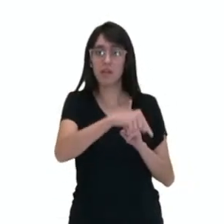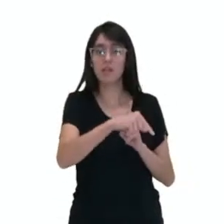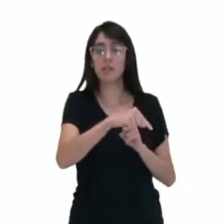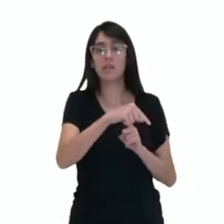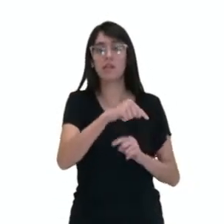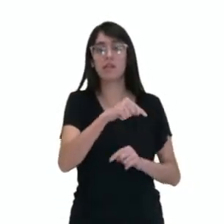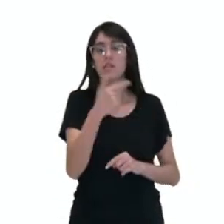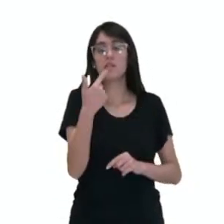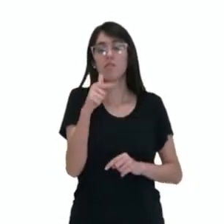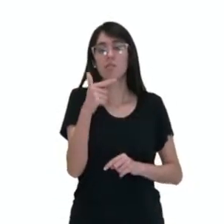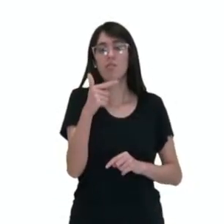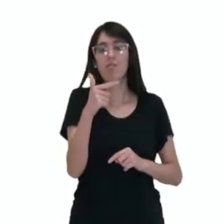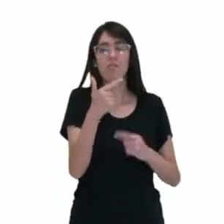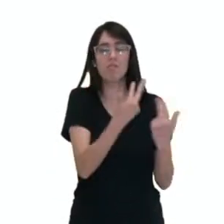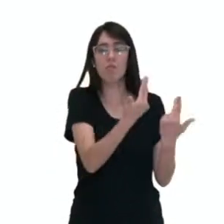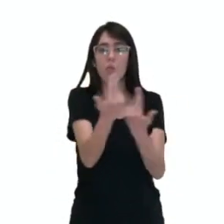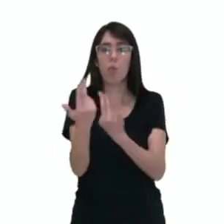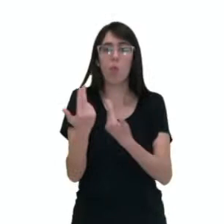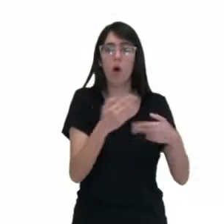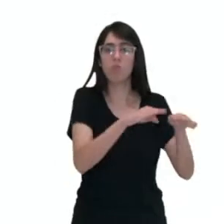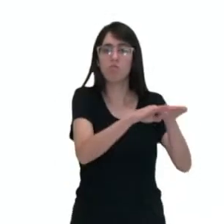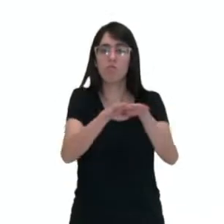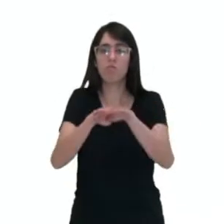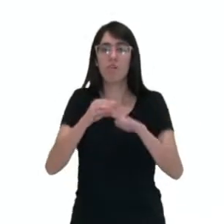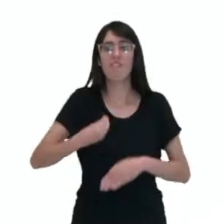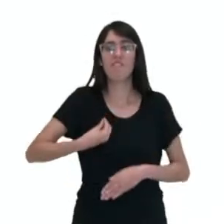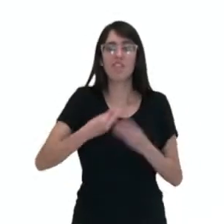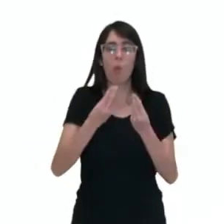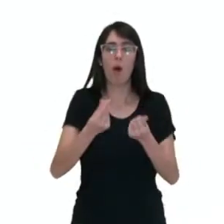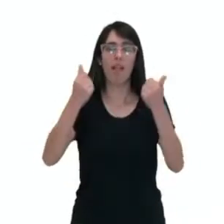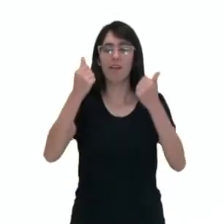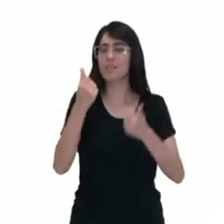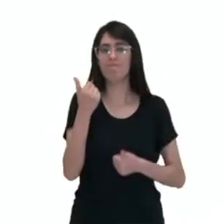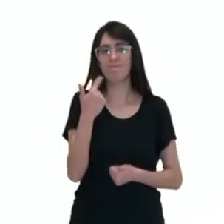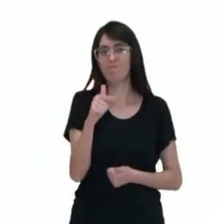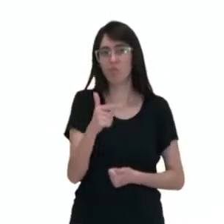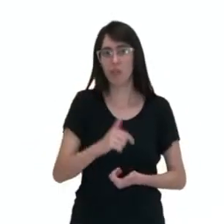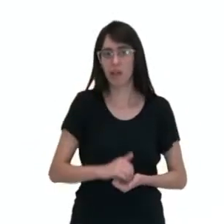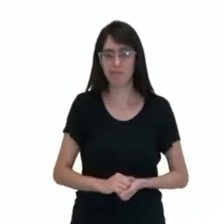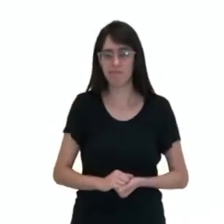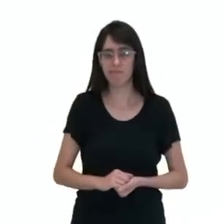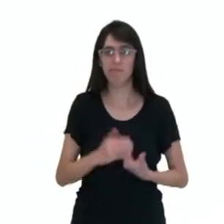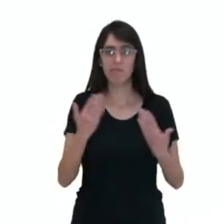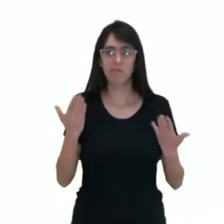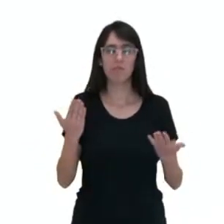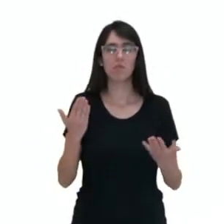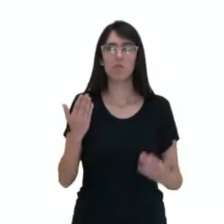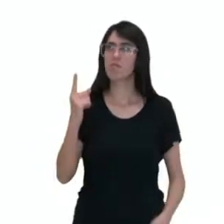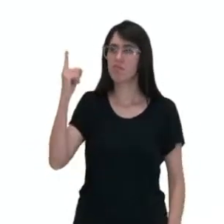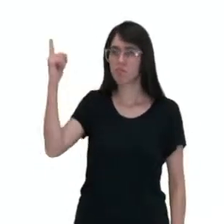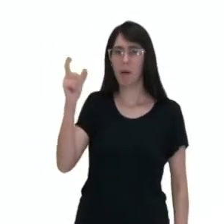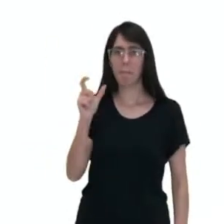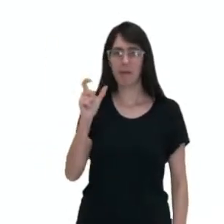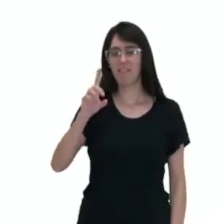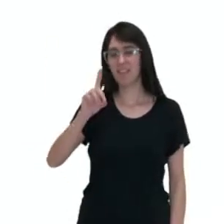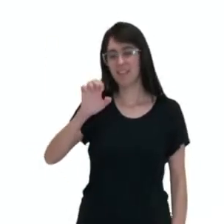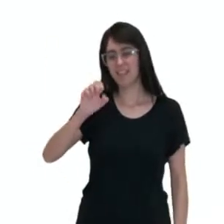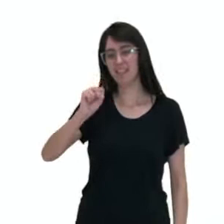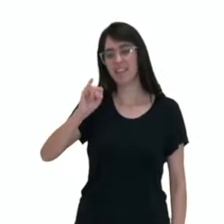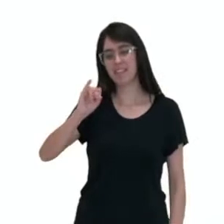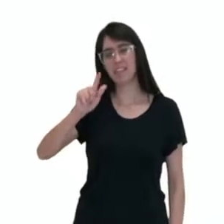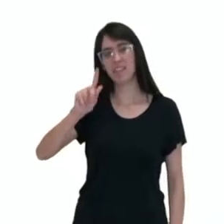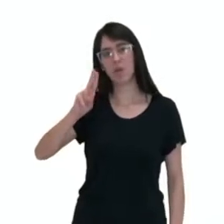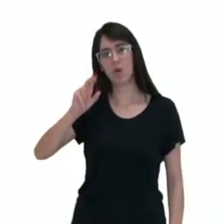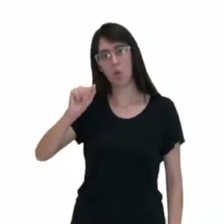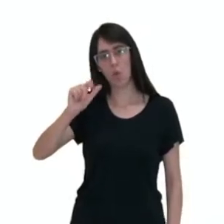uma distribuição igualitária de renda. Então, todas as vezes que a gente se refere a desigualdade social,